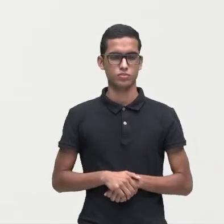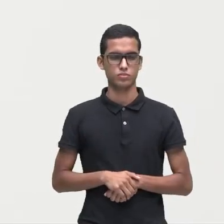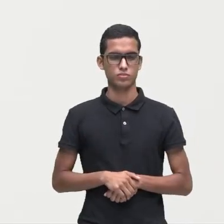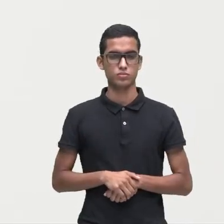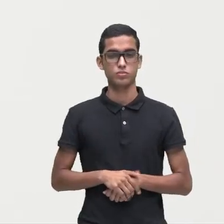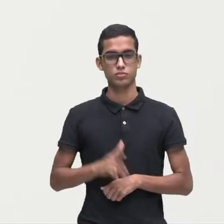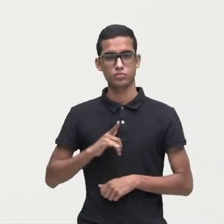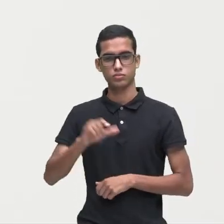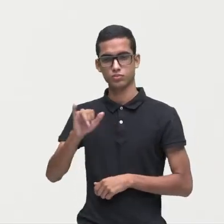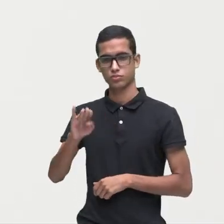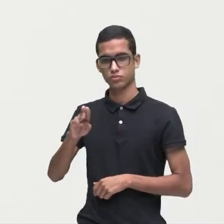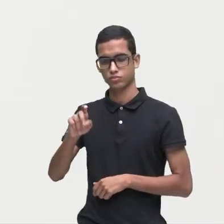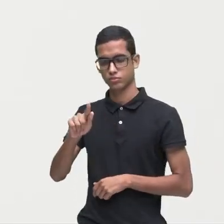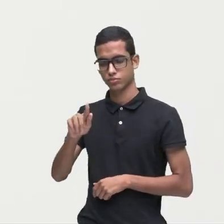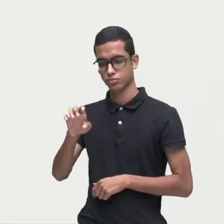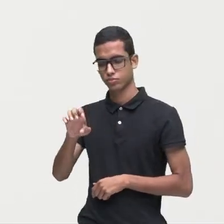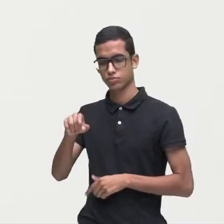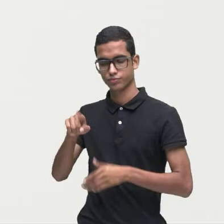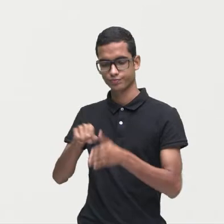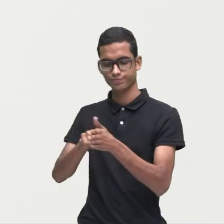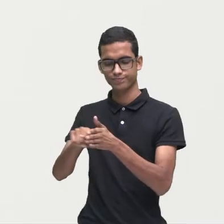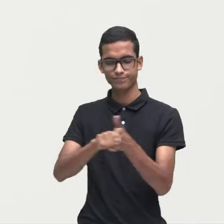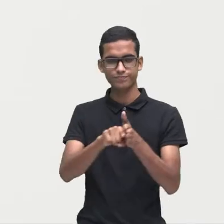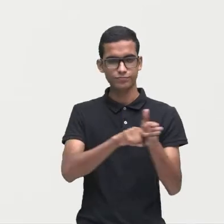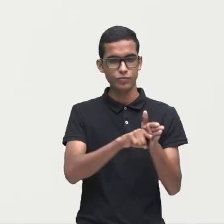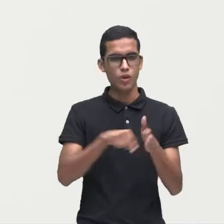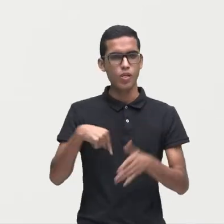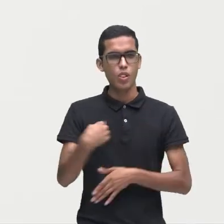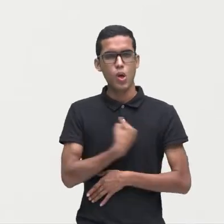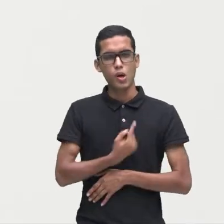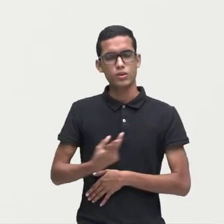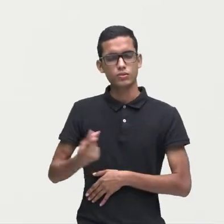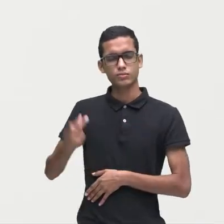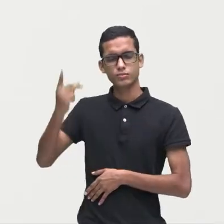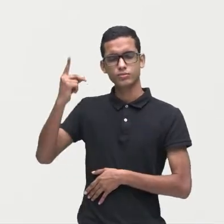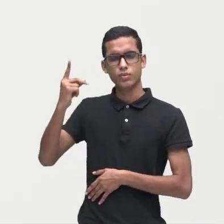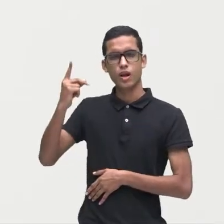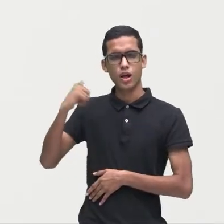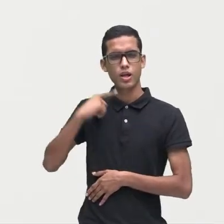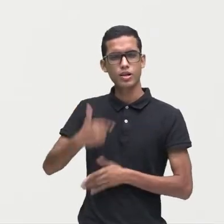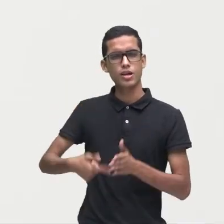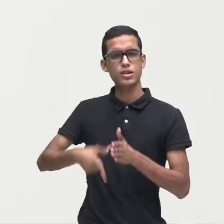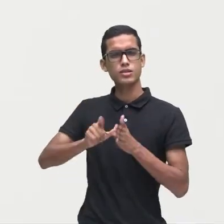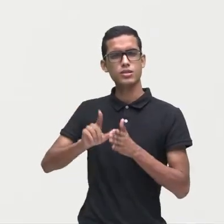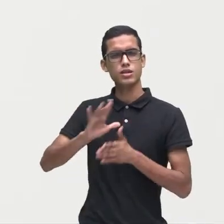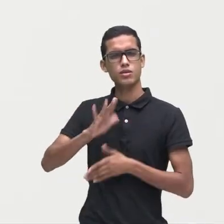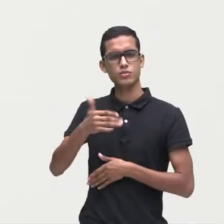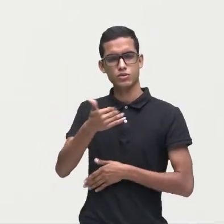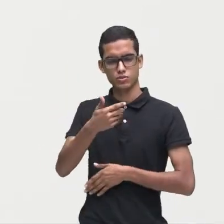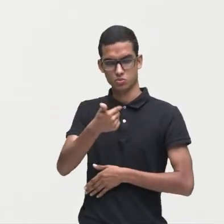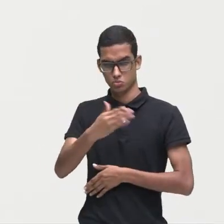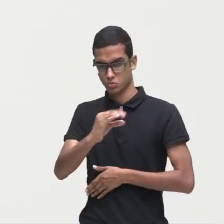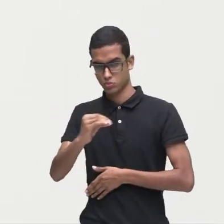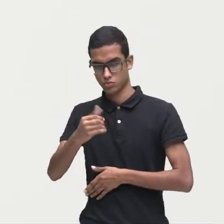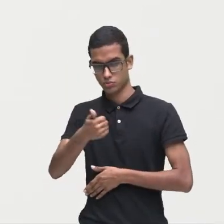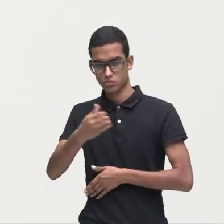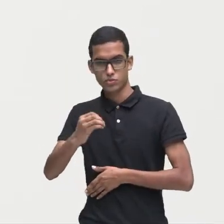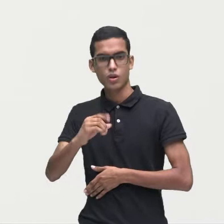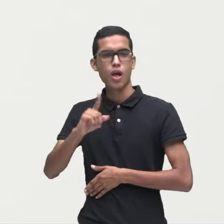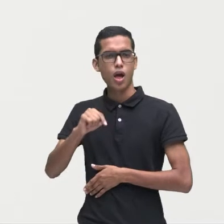2010, a estimativa que ele fez, nós éramos, naquela época, 202 milhões